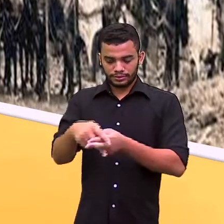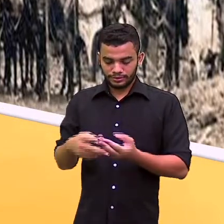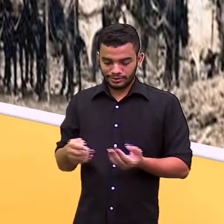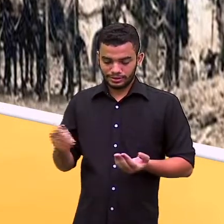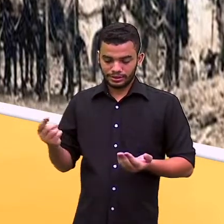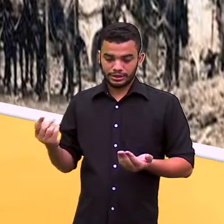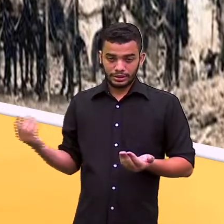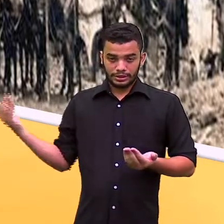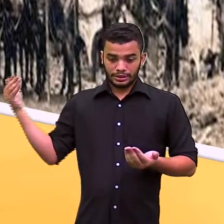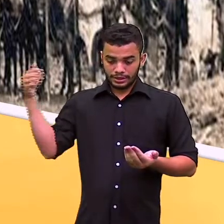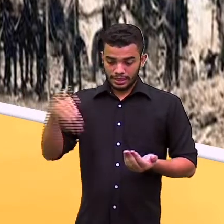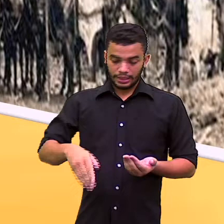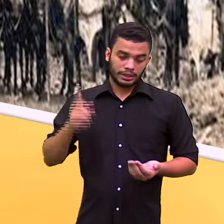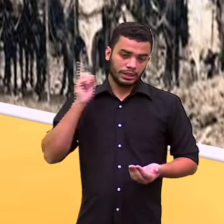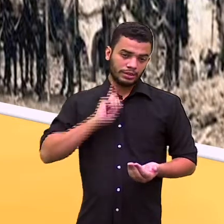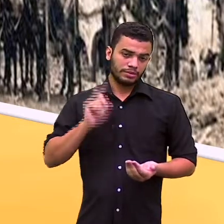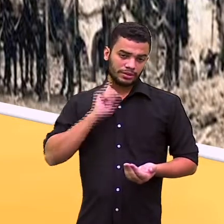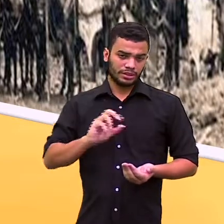outras rotas.